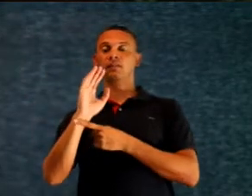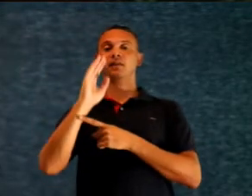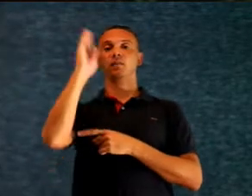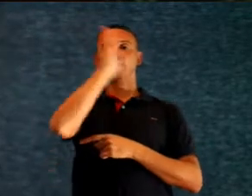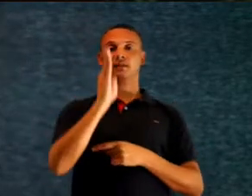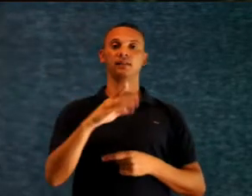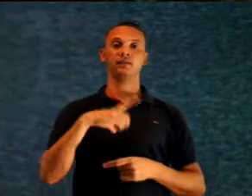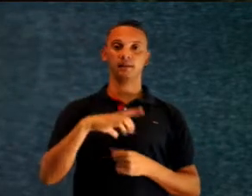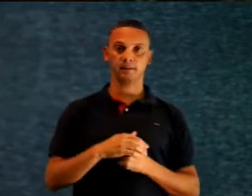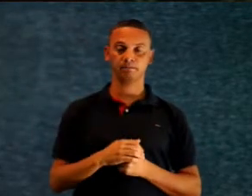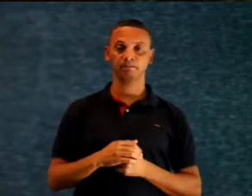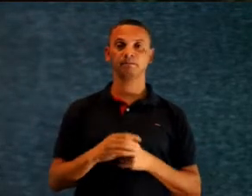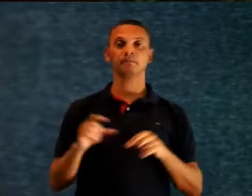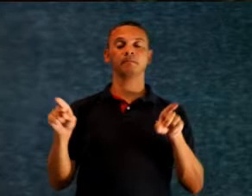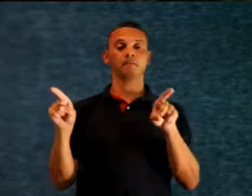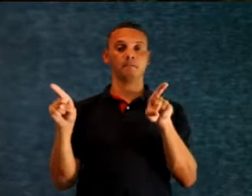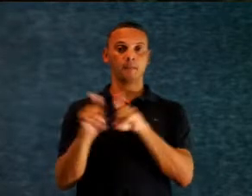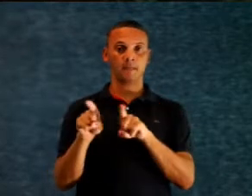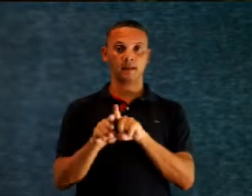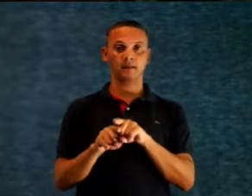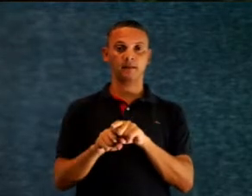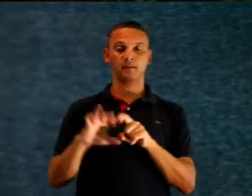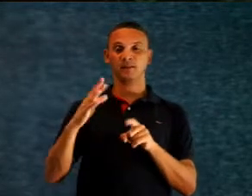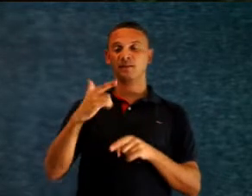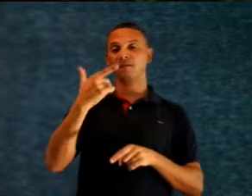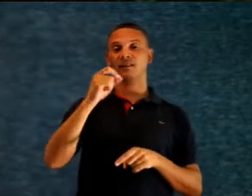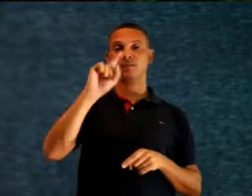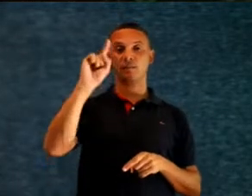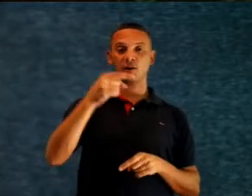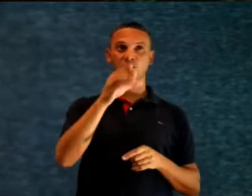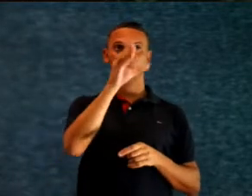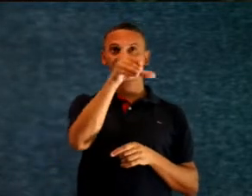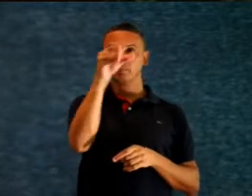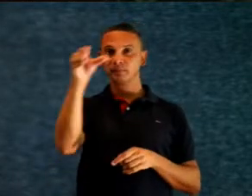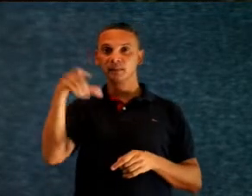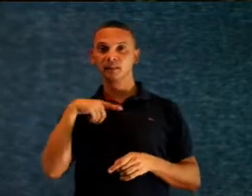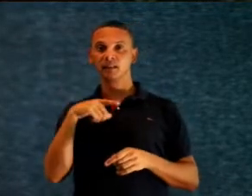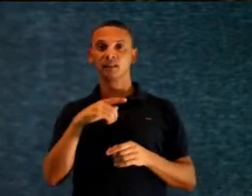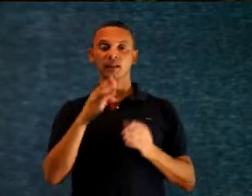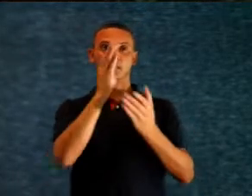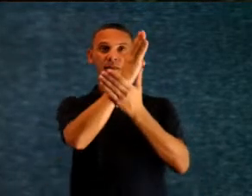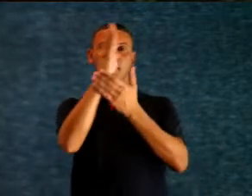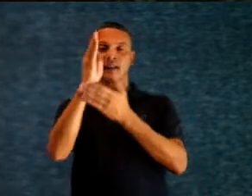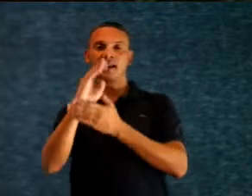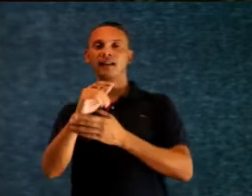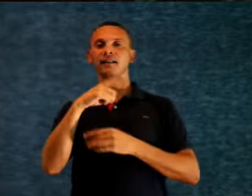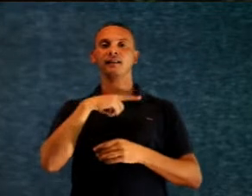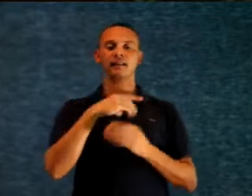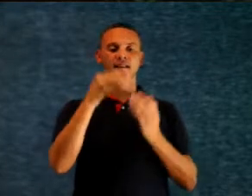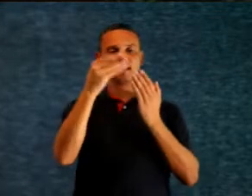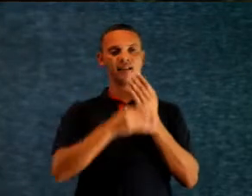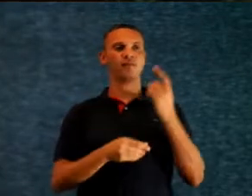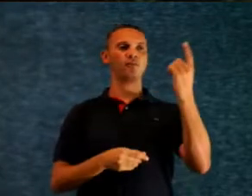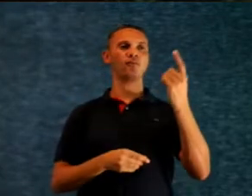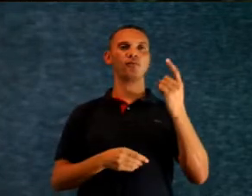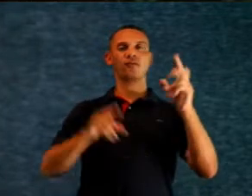brasileiros. Entre os quase 20 mil volumes da Biblioteca Guimarães Rosa, inclui-se meu livrinho